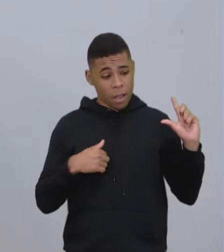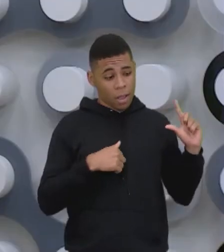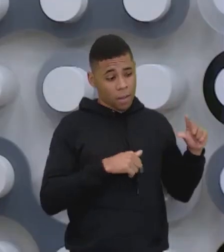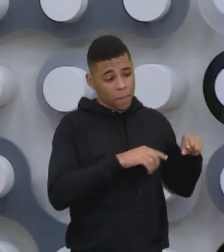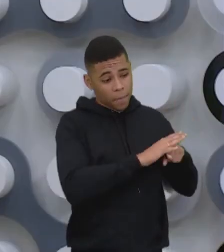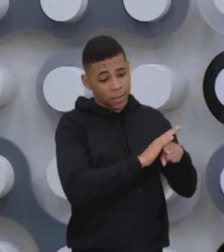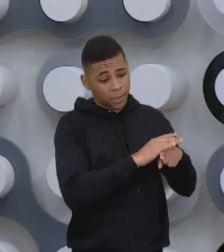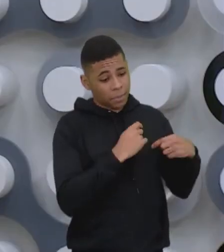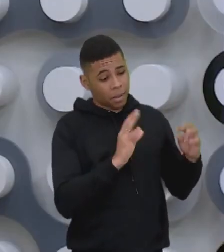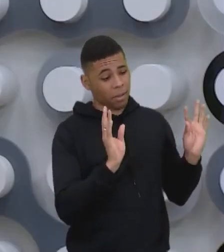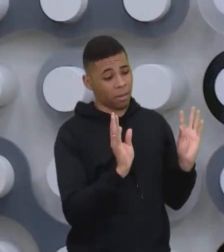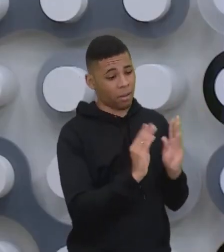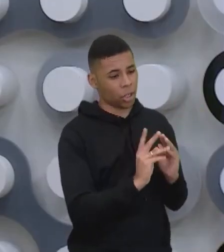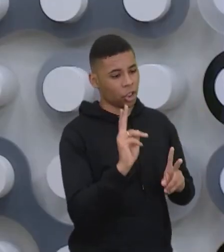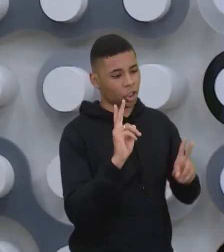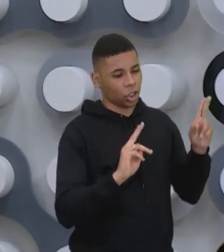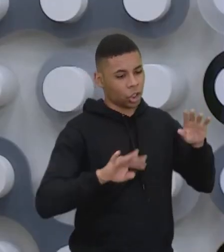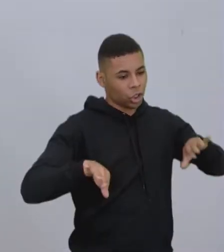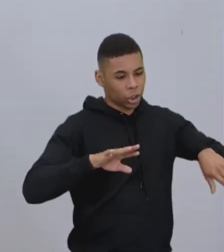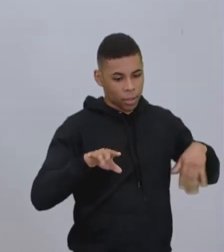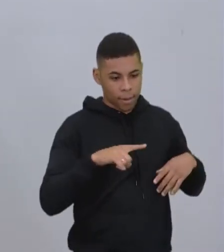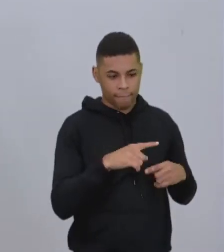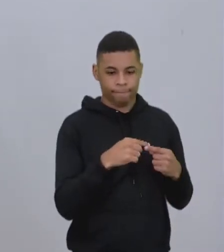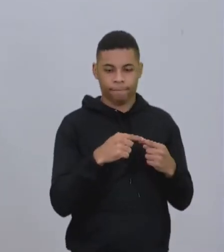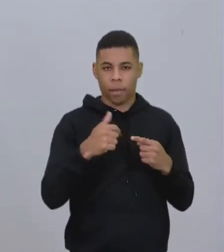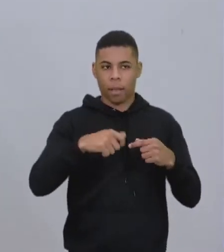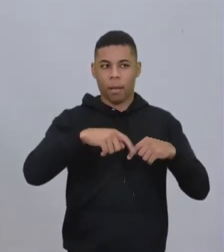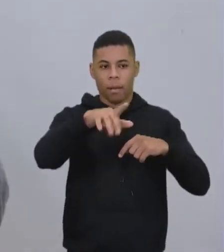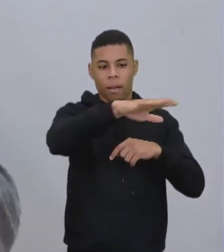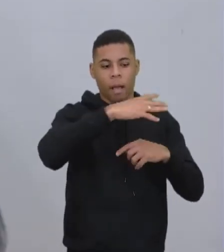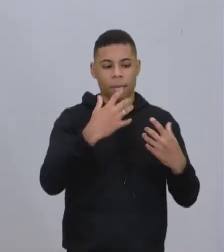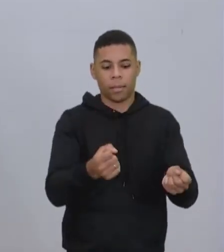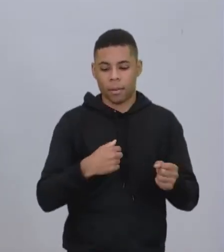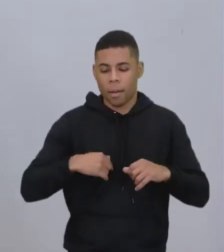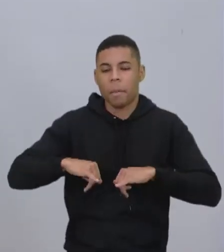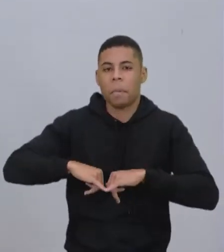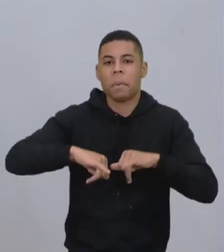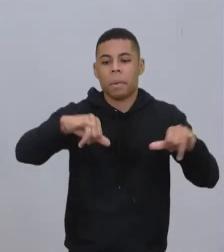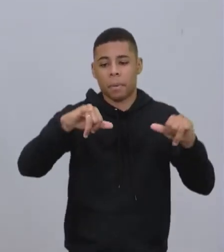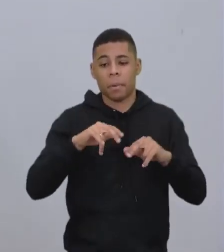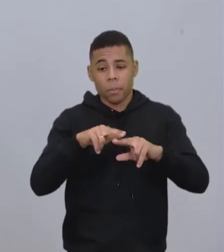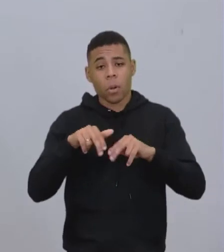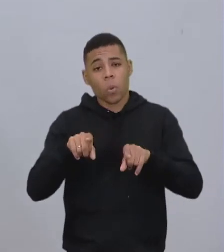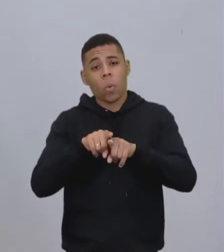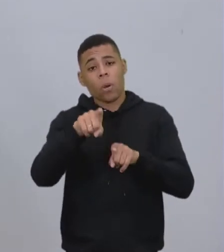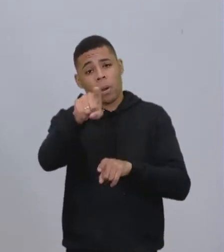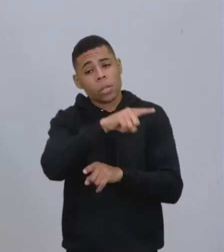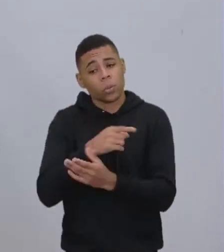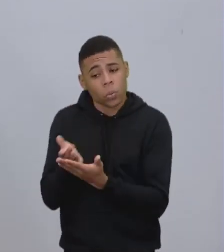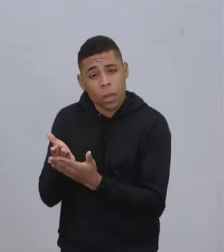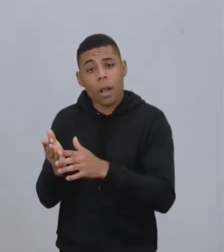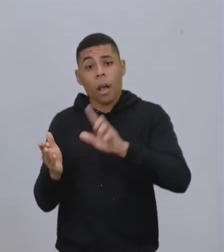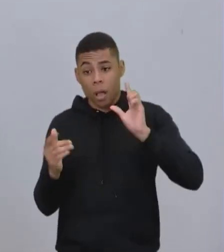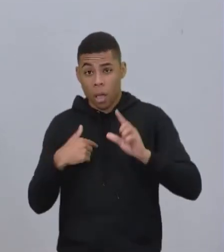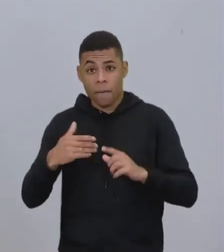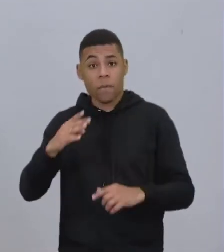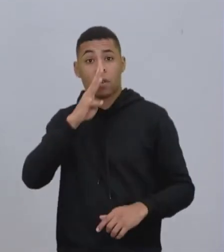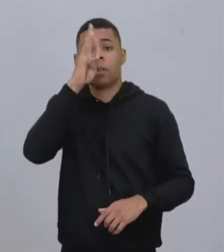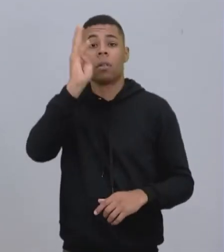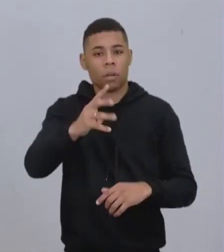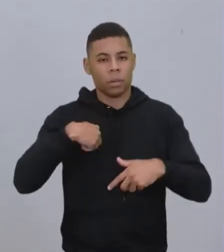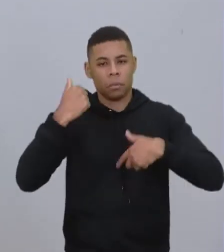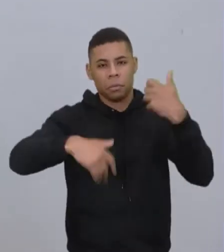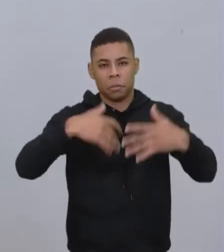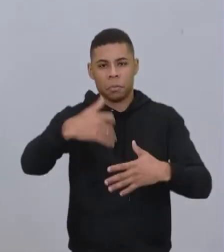desenvolve nos componentes, né? Sim. Dentro dos eixos estruturantes. Vocês, estudantes, passam por um processo de pesquisa para depois começar